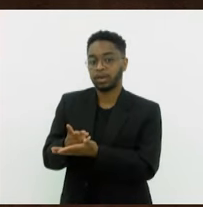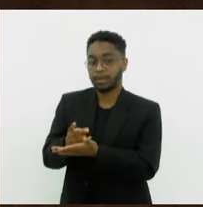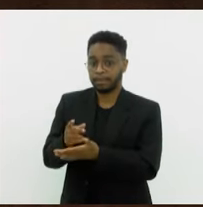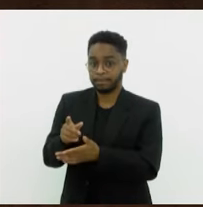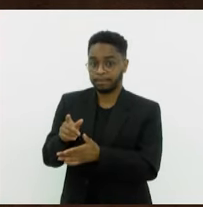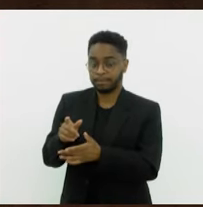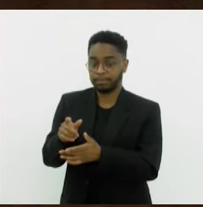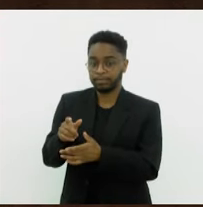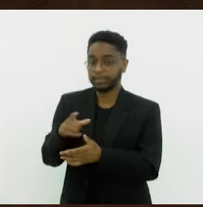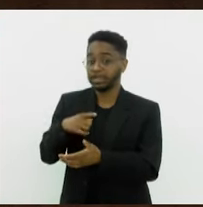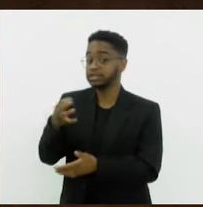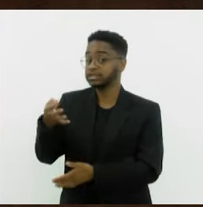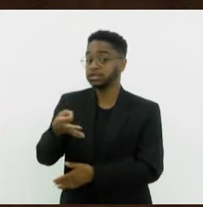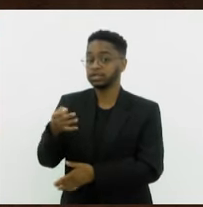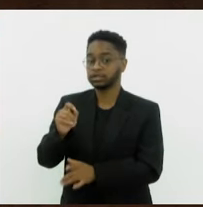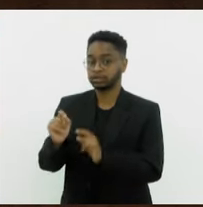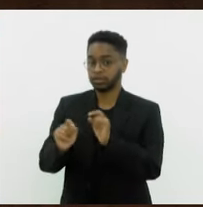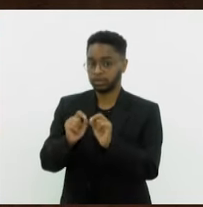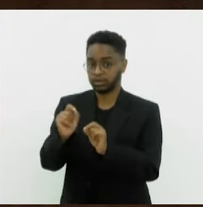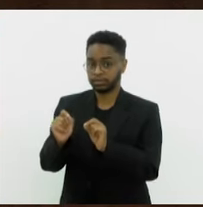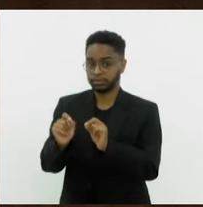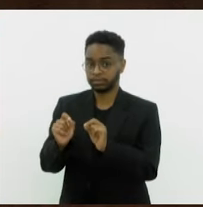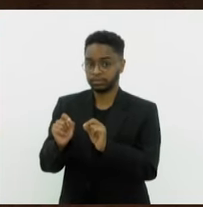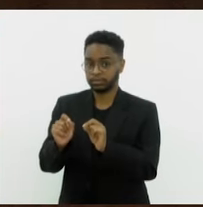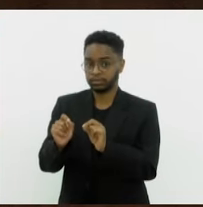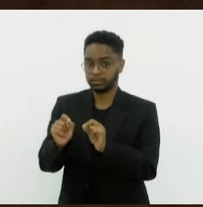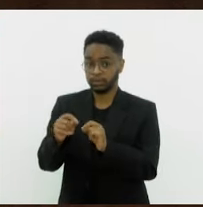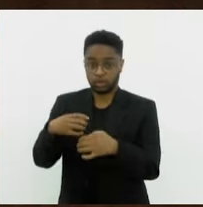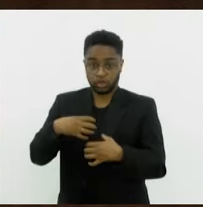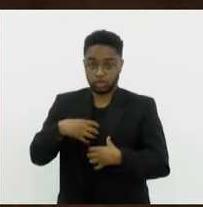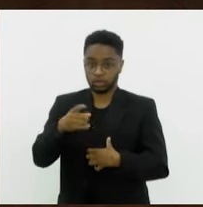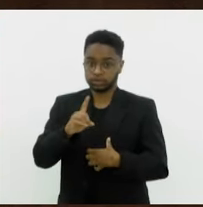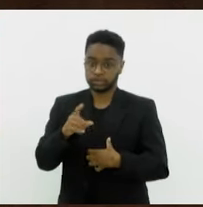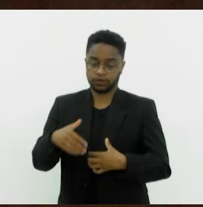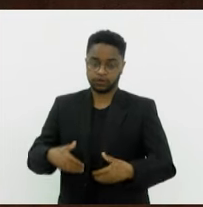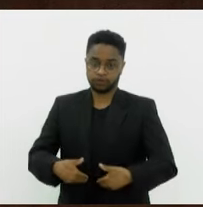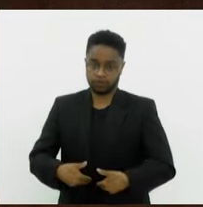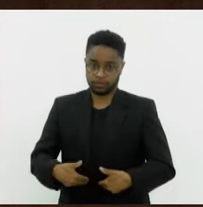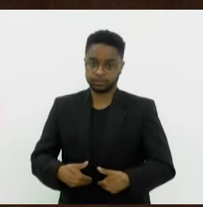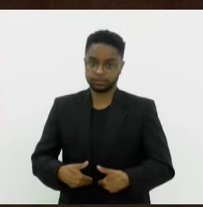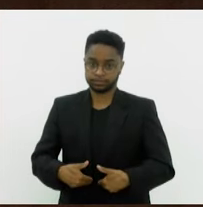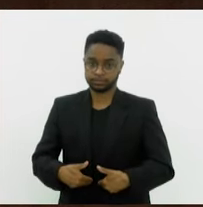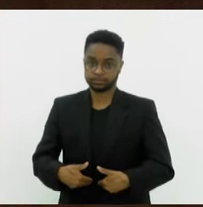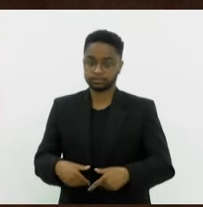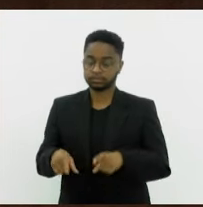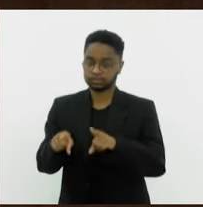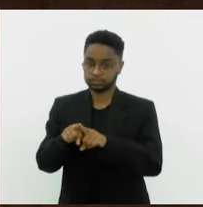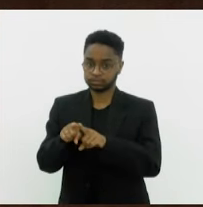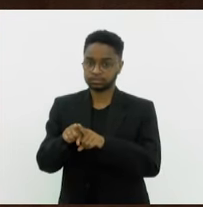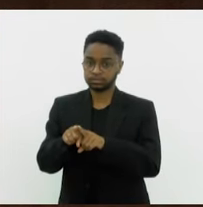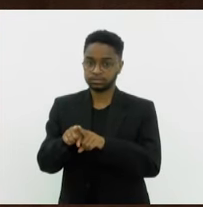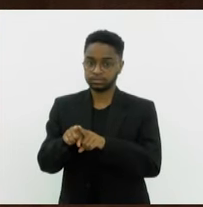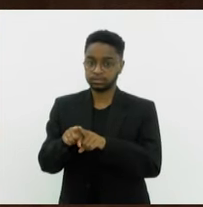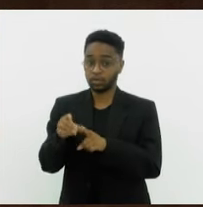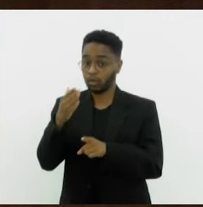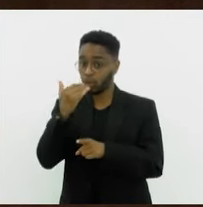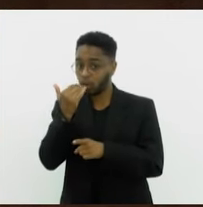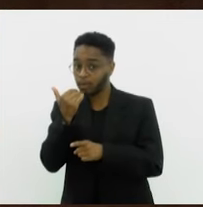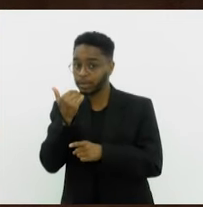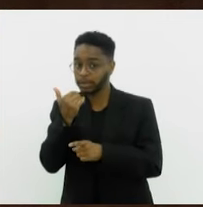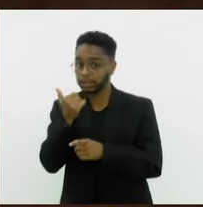pequeno produtor terá certeza, que não passará fome, ajudará com seus alimentos o